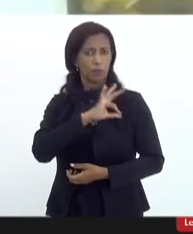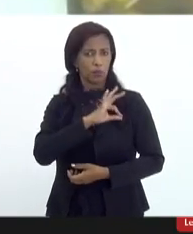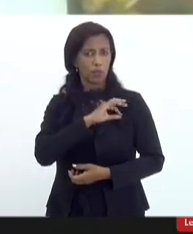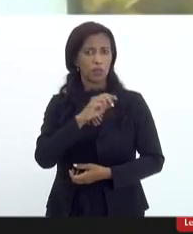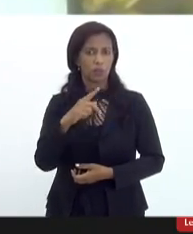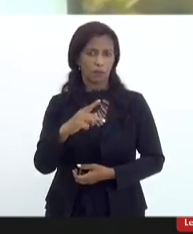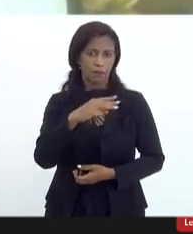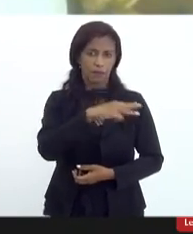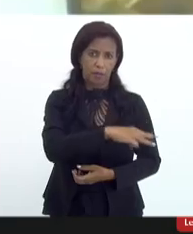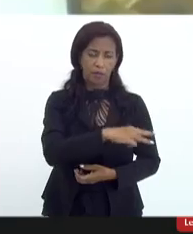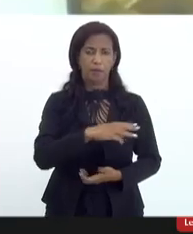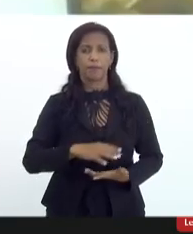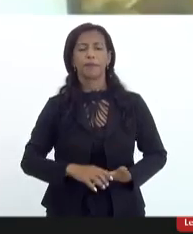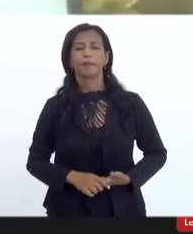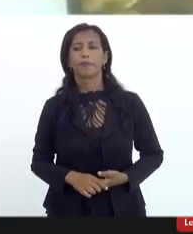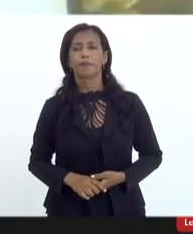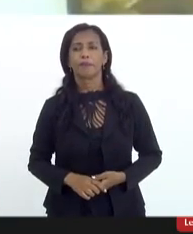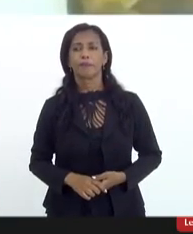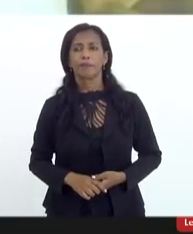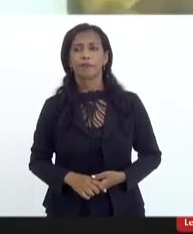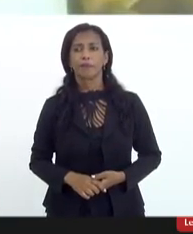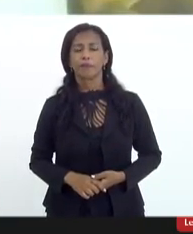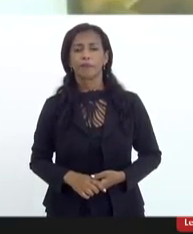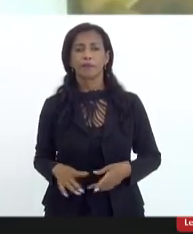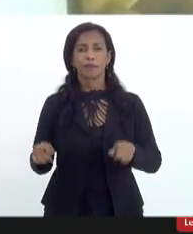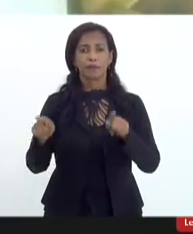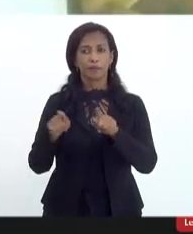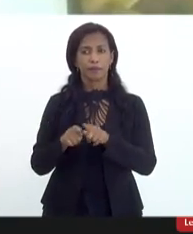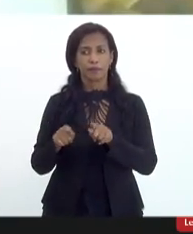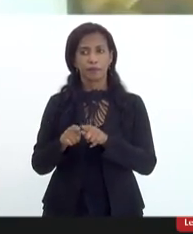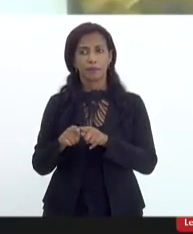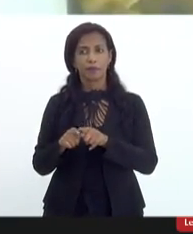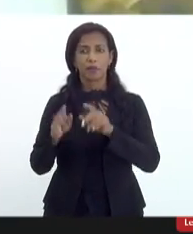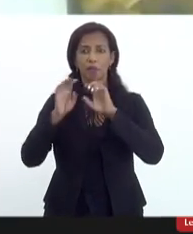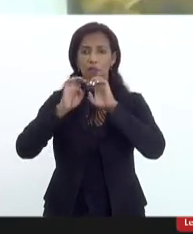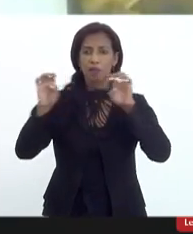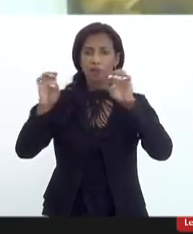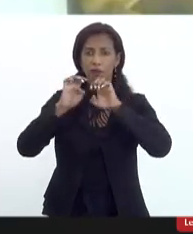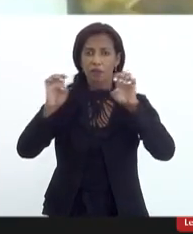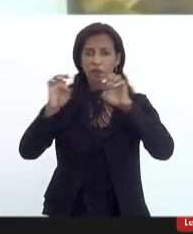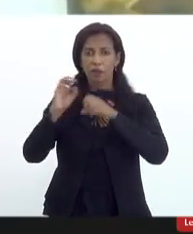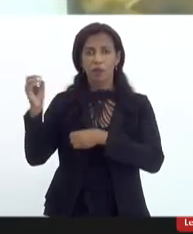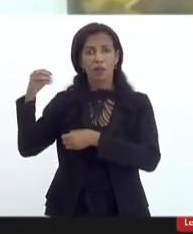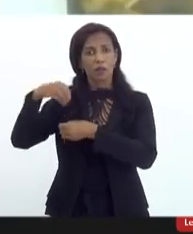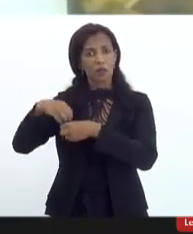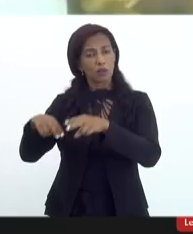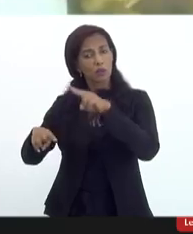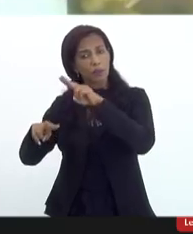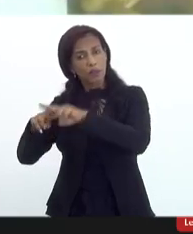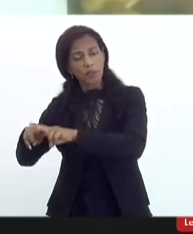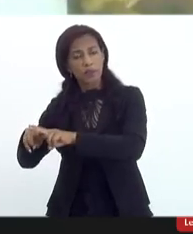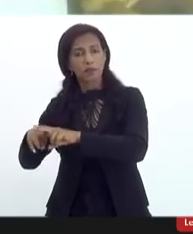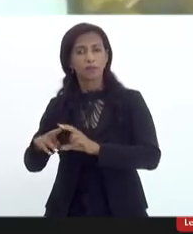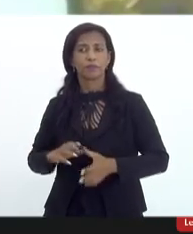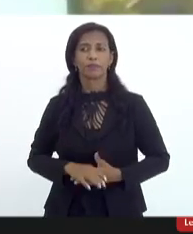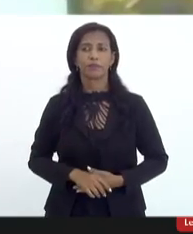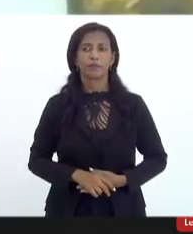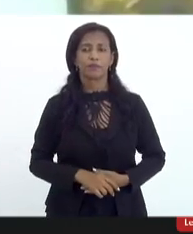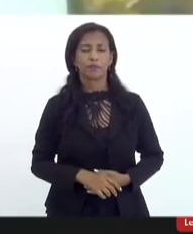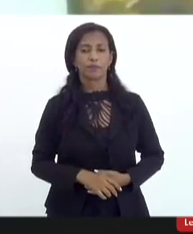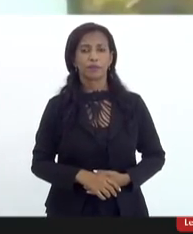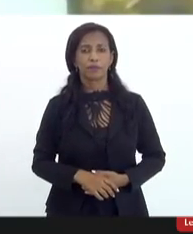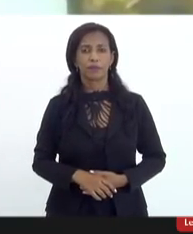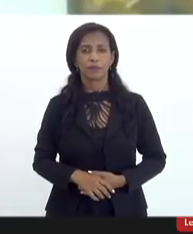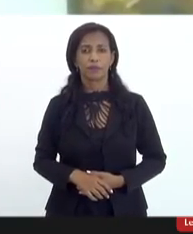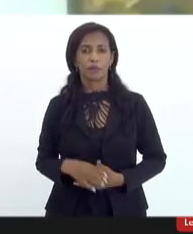militares e também na evangelização dentro dos presídios.